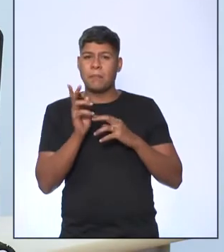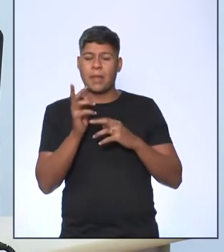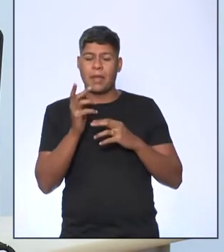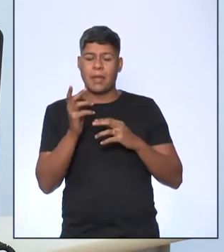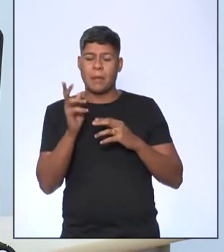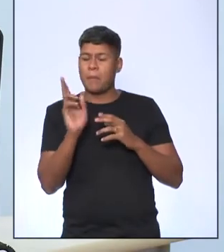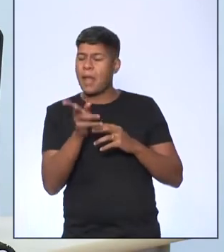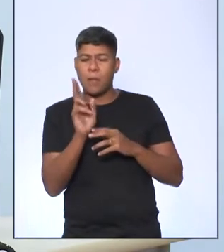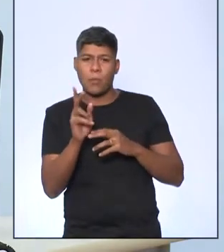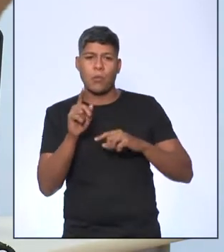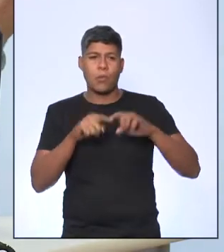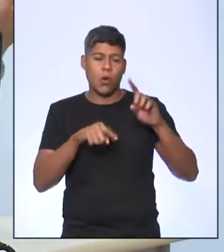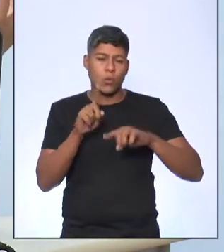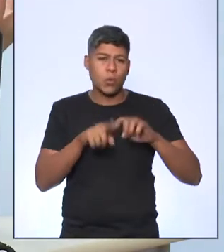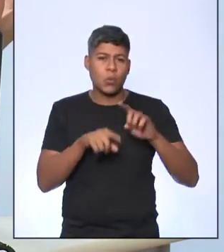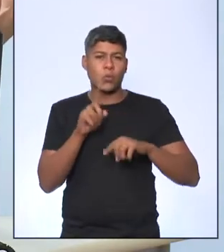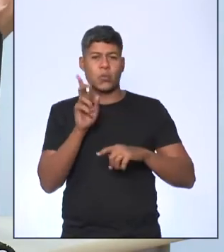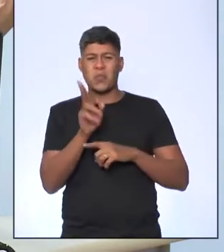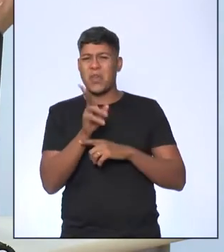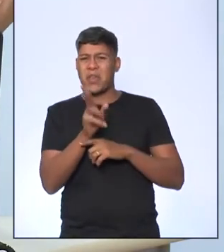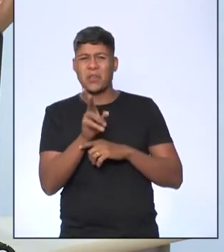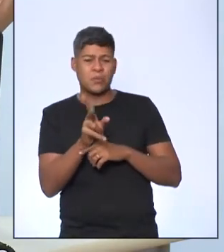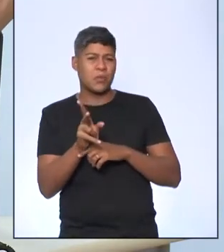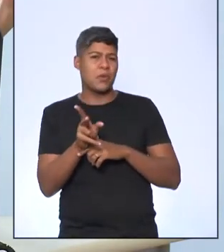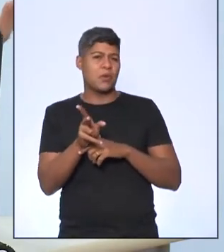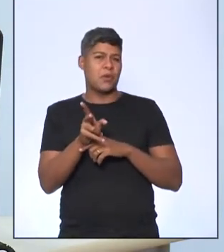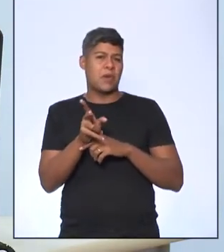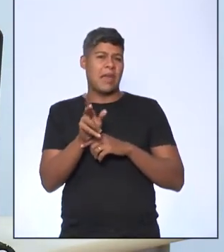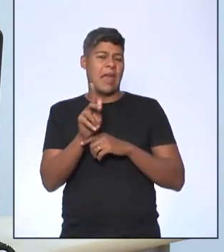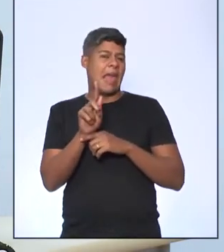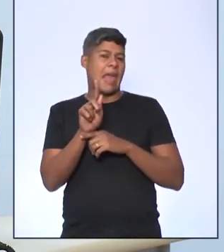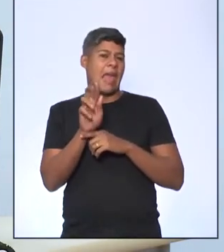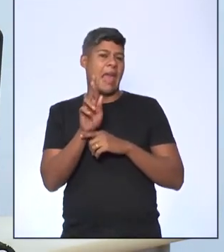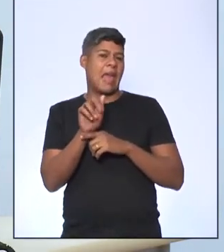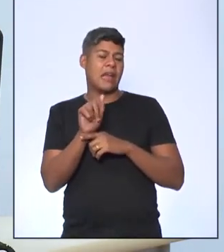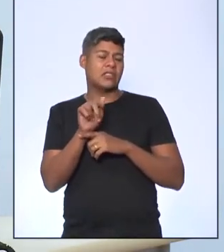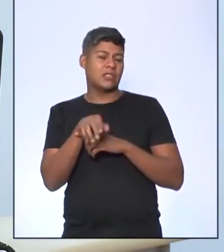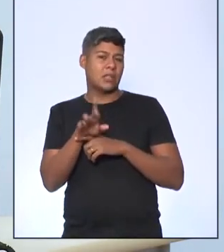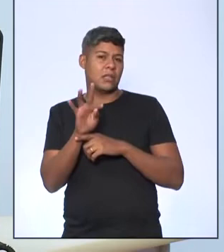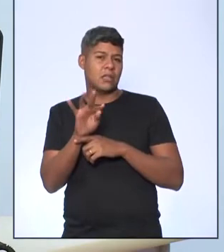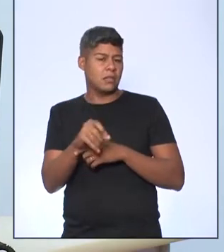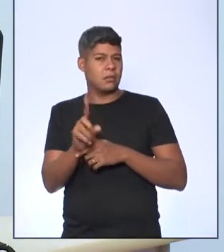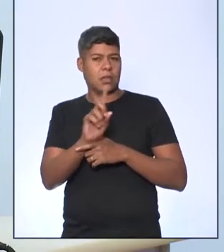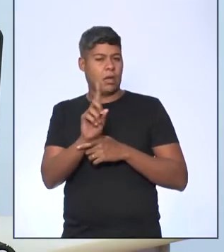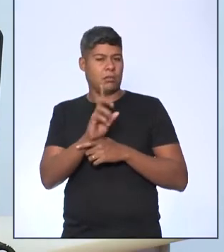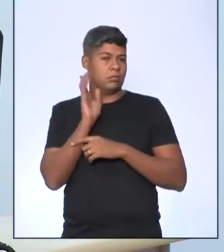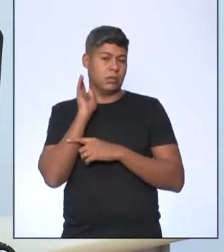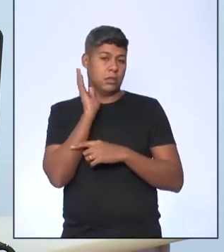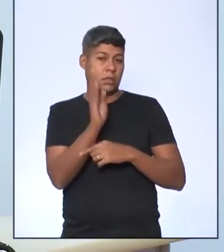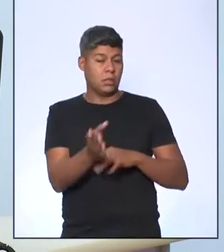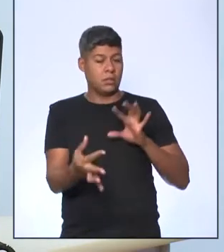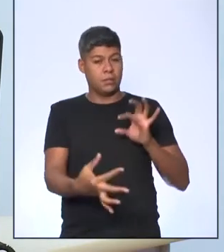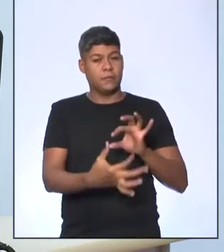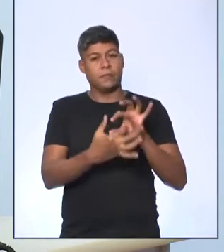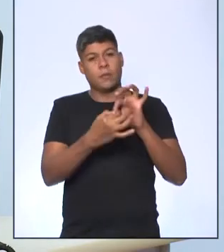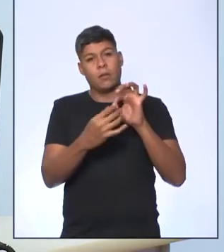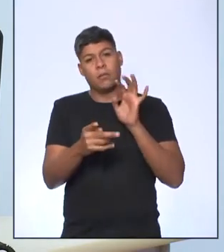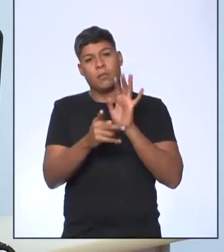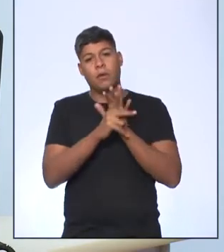de produto, a mesma quantidade de reagentes. Não. Essa reação de igualdade está diretamente ligada com